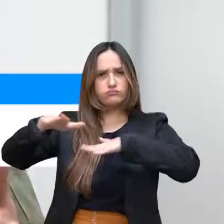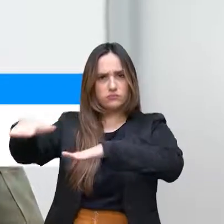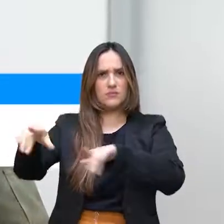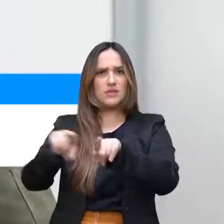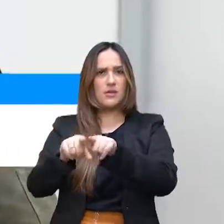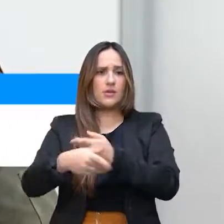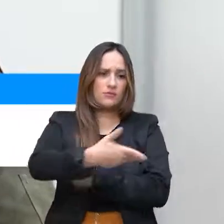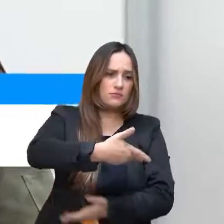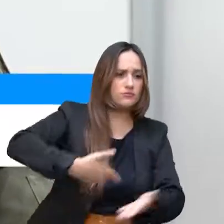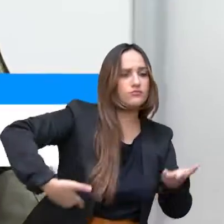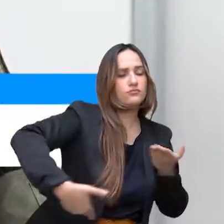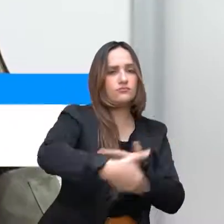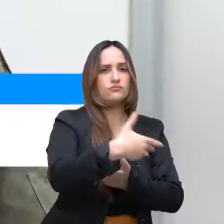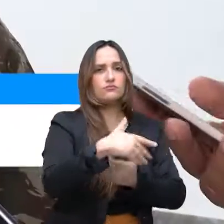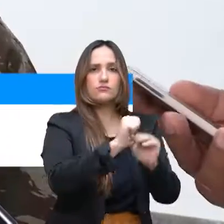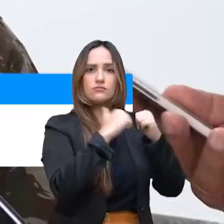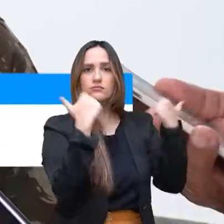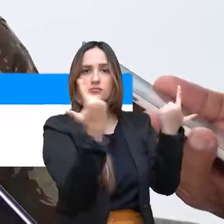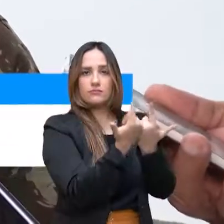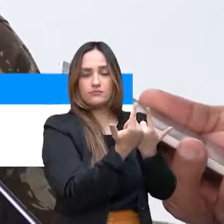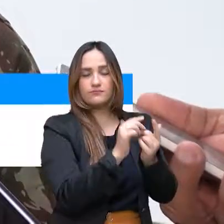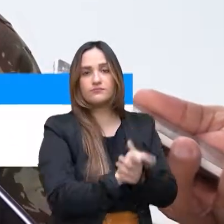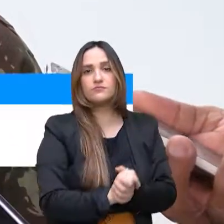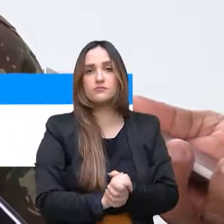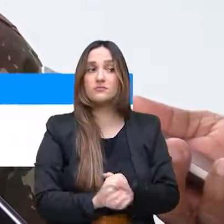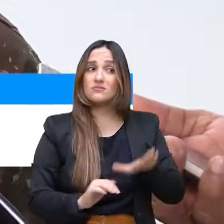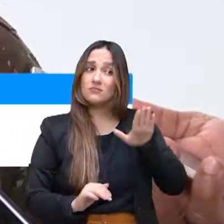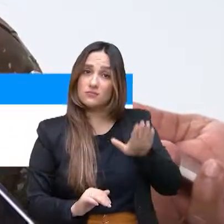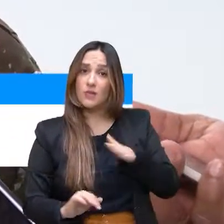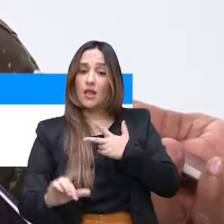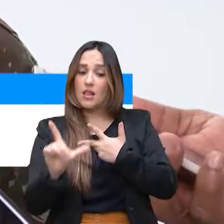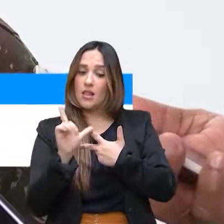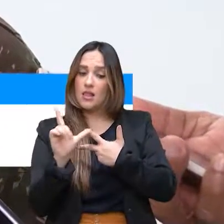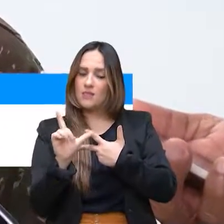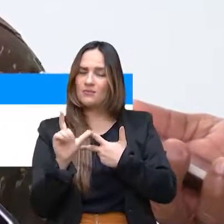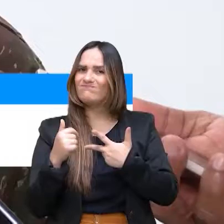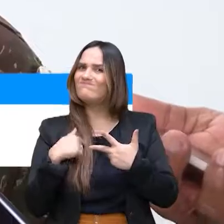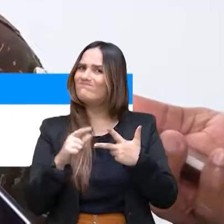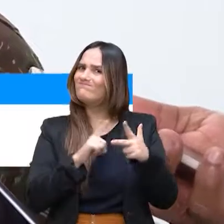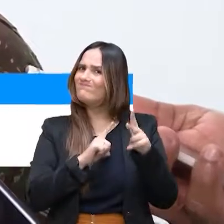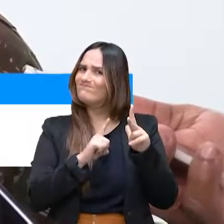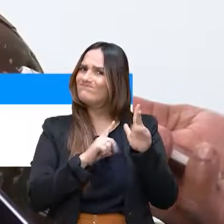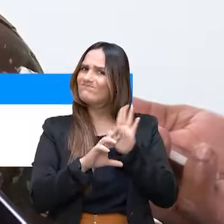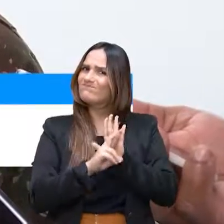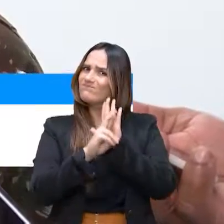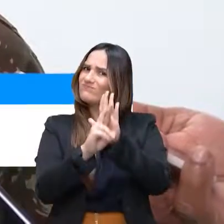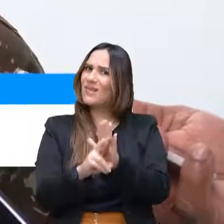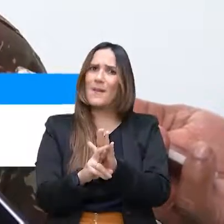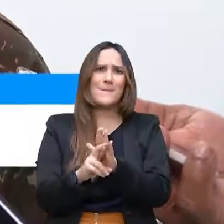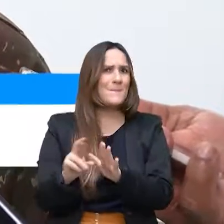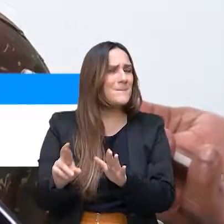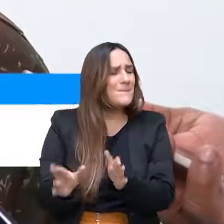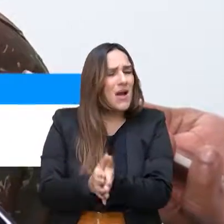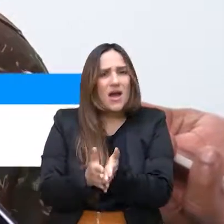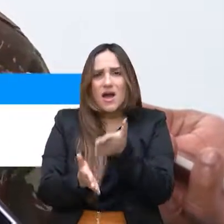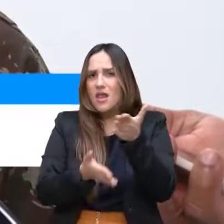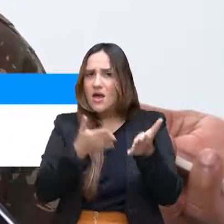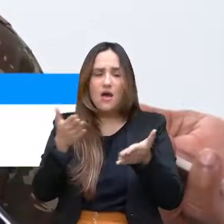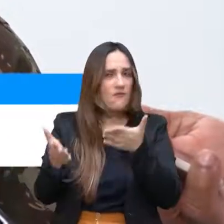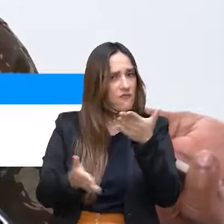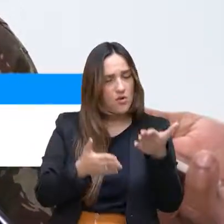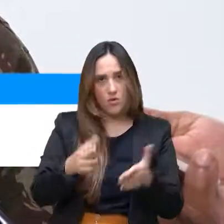integração com o Legislativo. A Casa de Leis, né, o Poder Legislativo, ele tem uma representatividade da